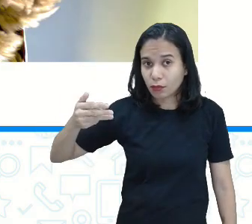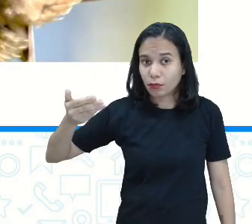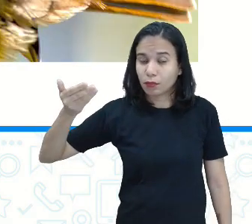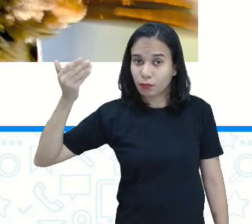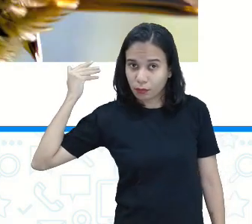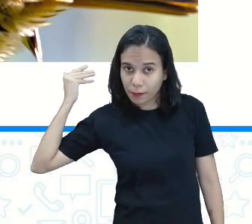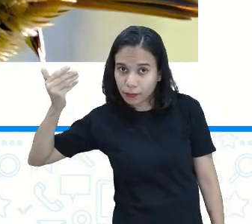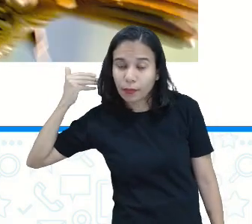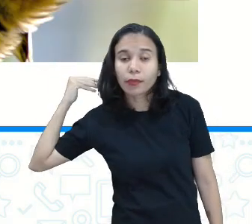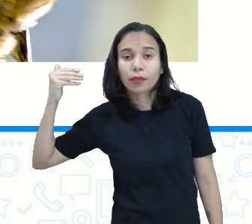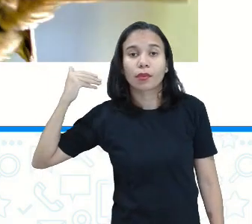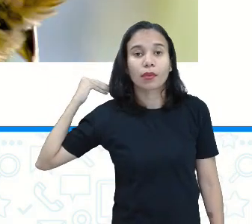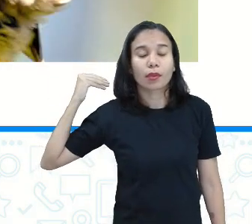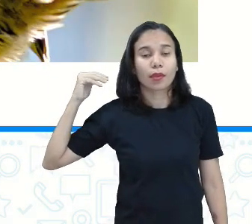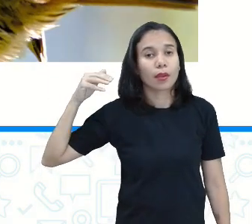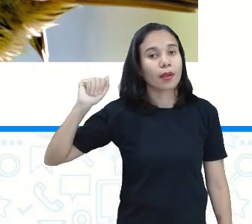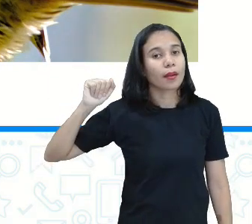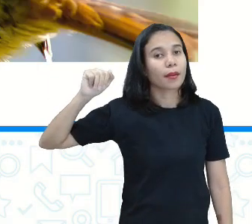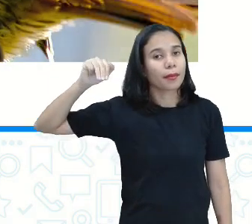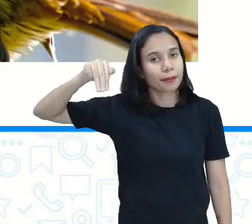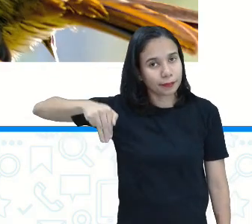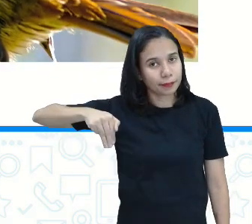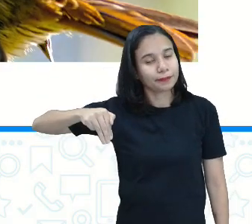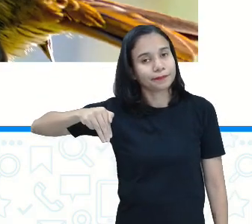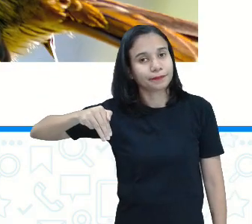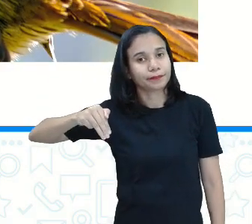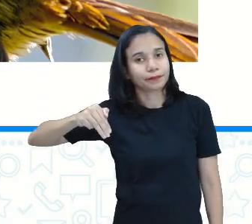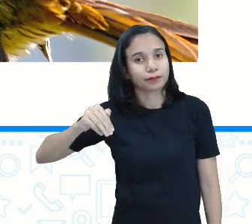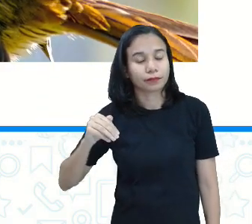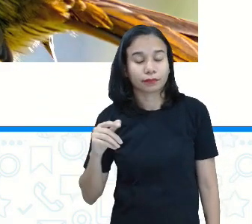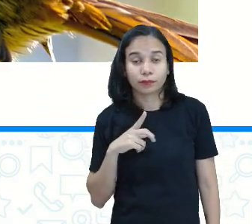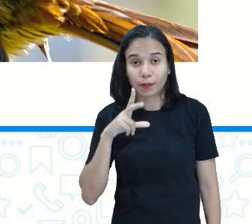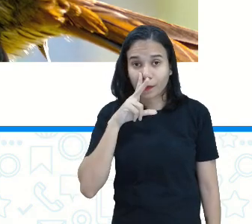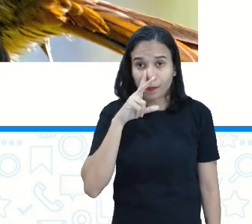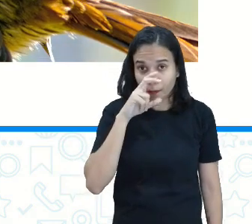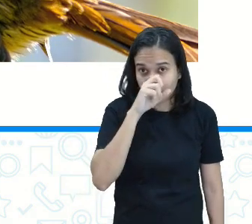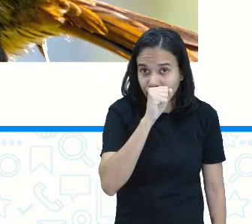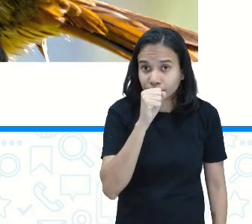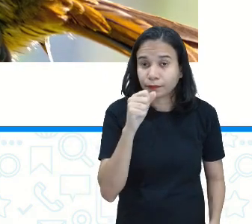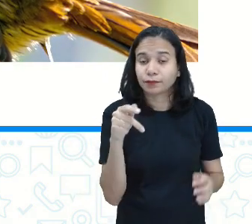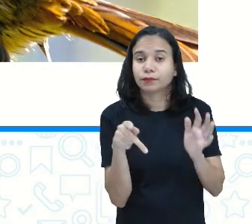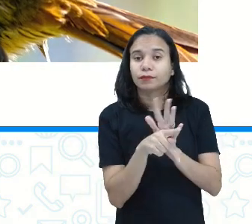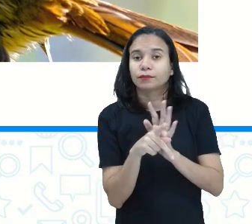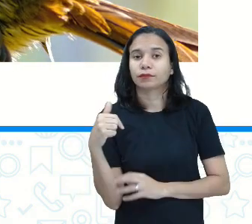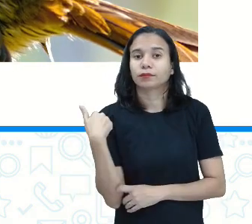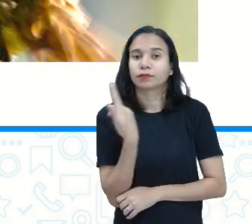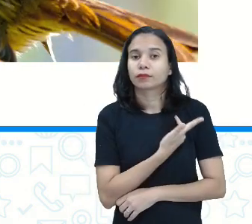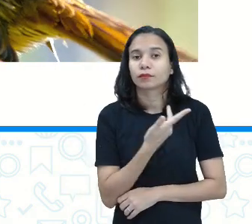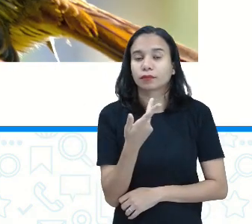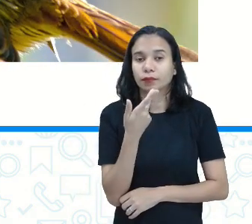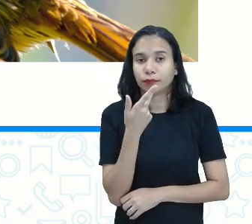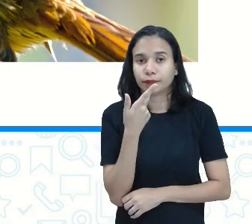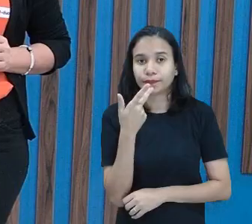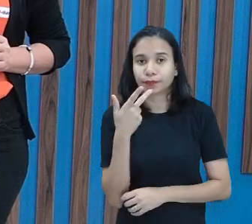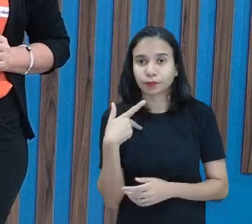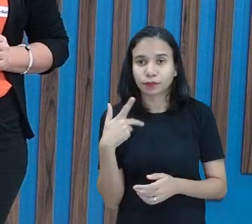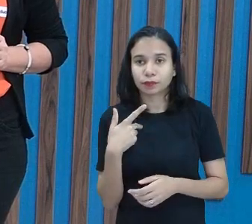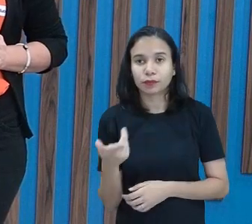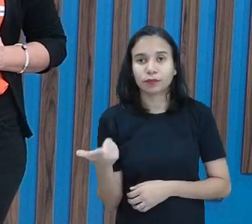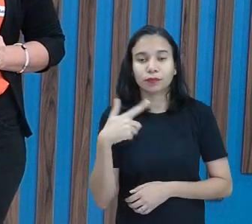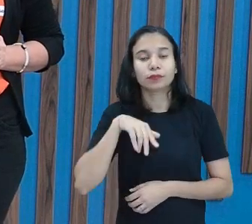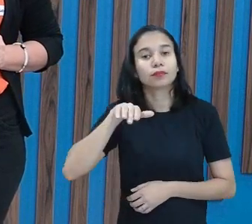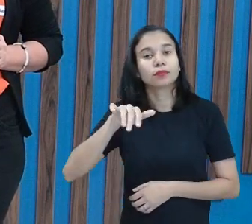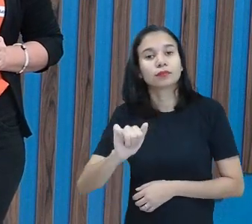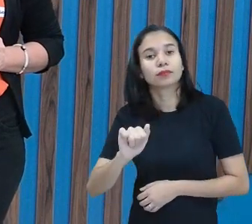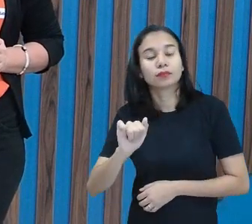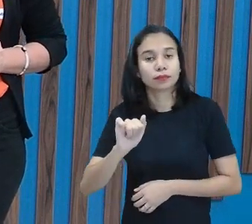Voaram. Percebam que termina com AM. E a sílaba mais forte que a gente pronuncia é a penúltima. Ou